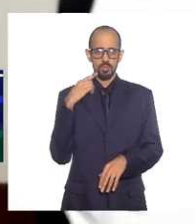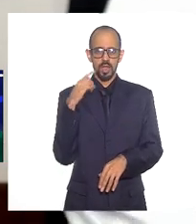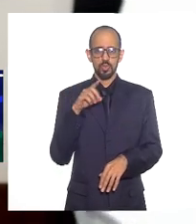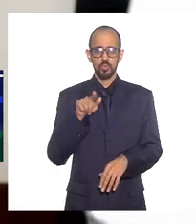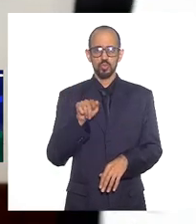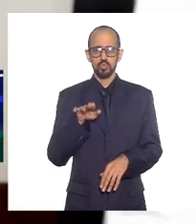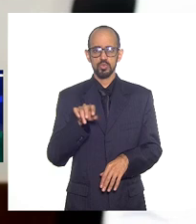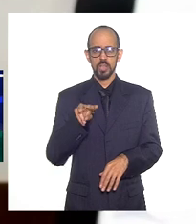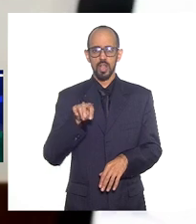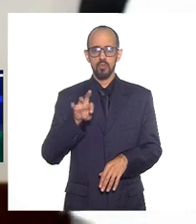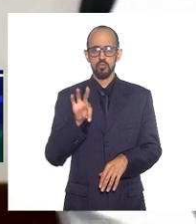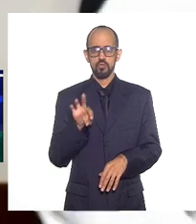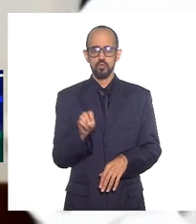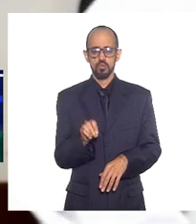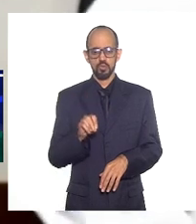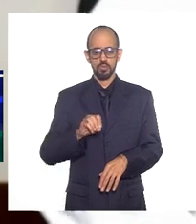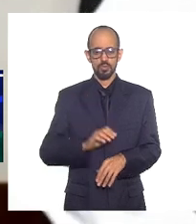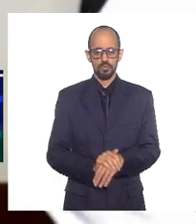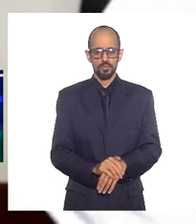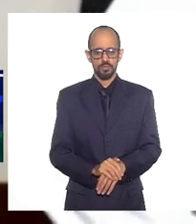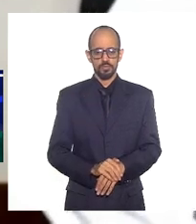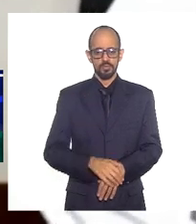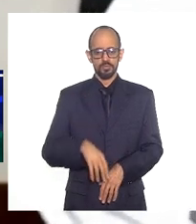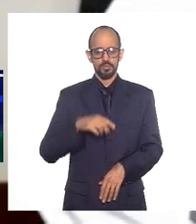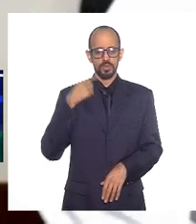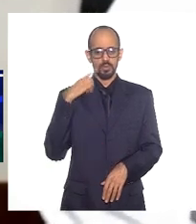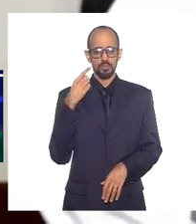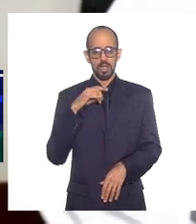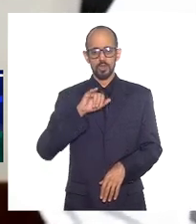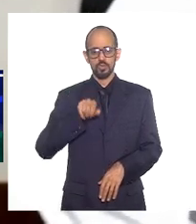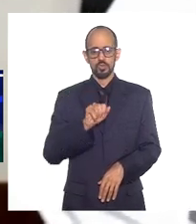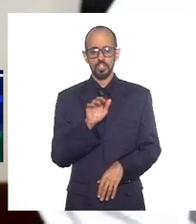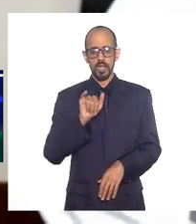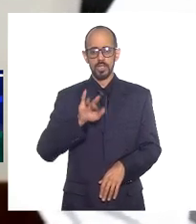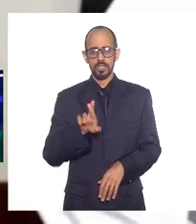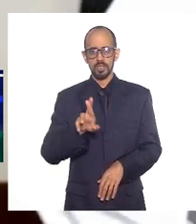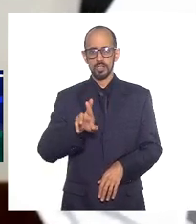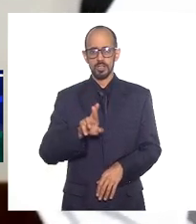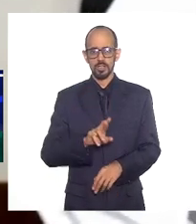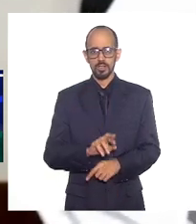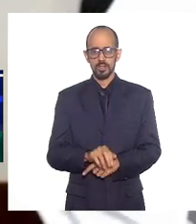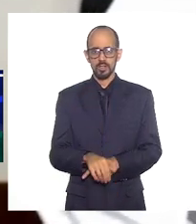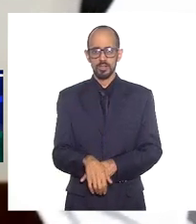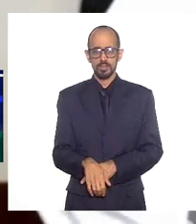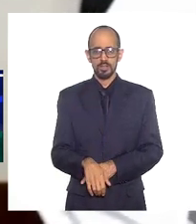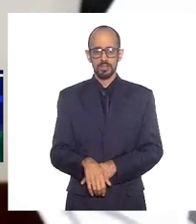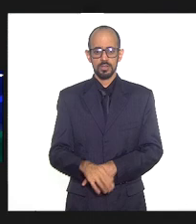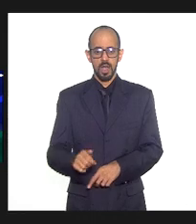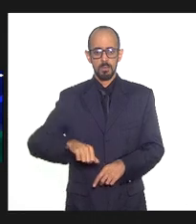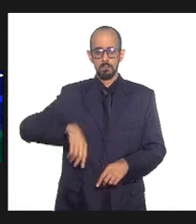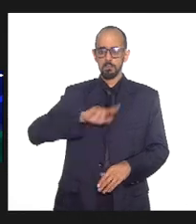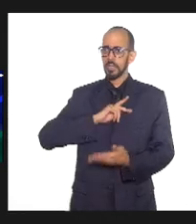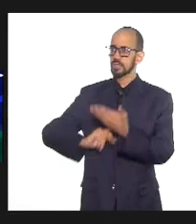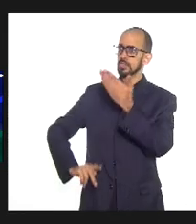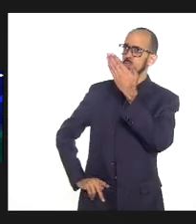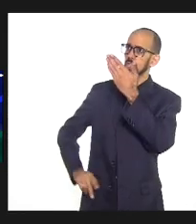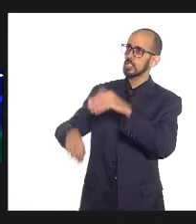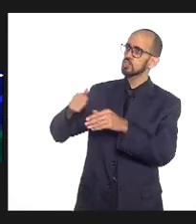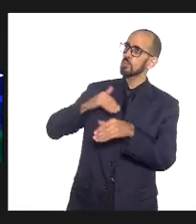Deputado Gustavo Schmidt. Deputado Jair Bittencourt. Presidente, me